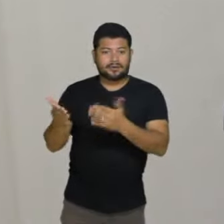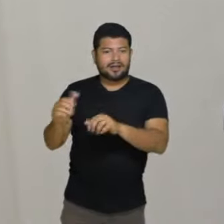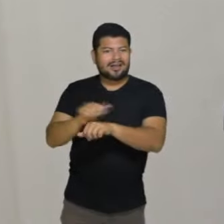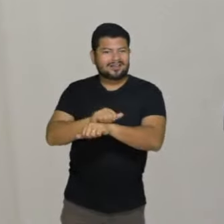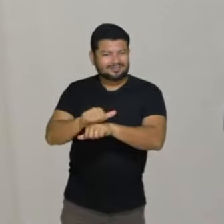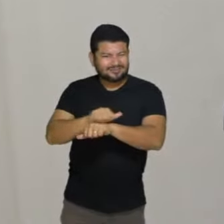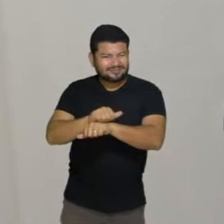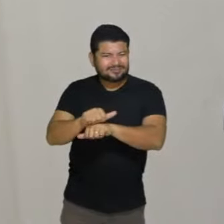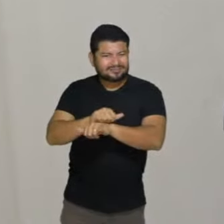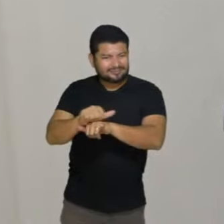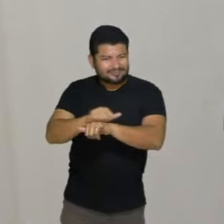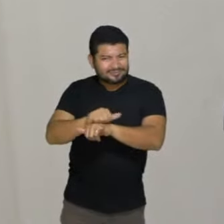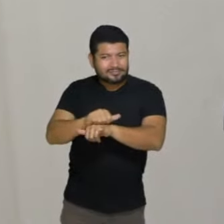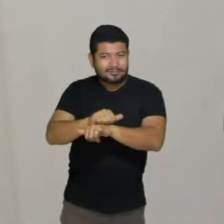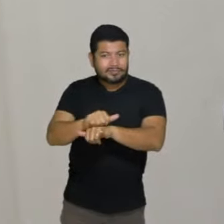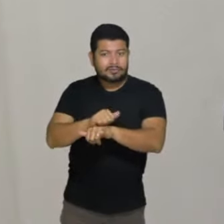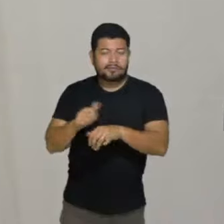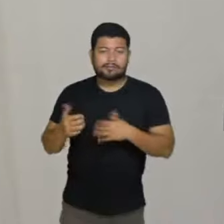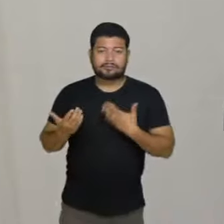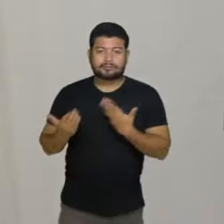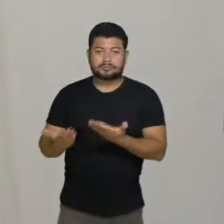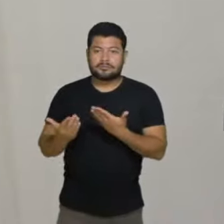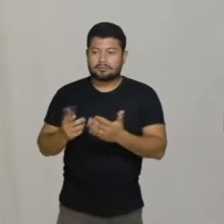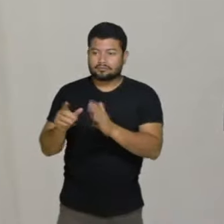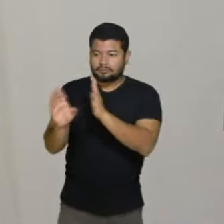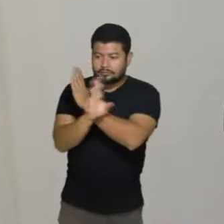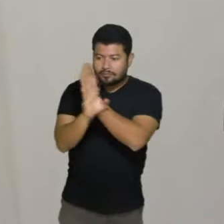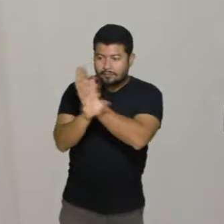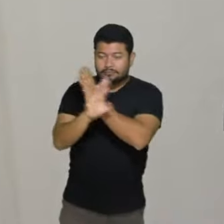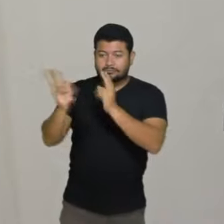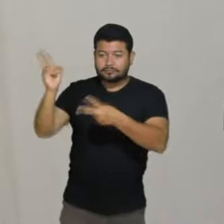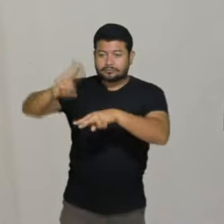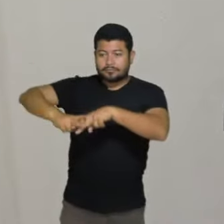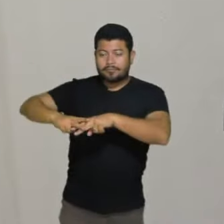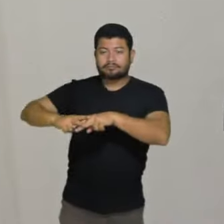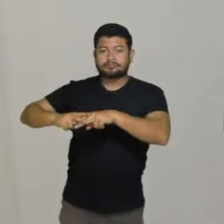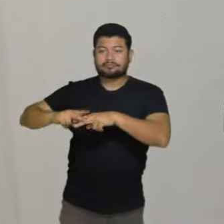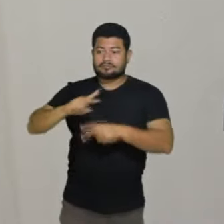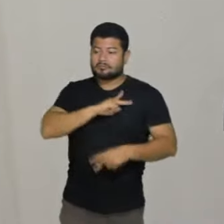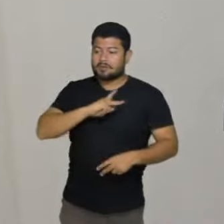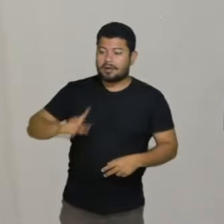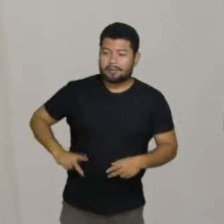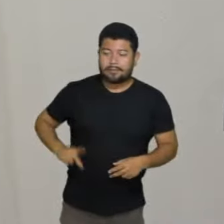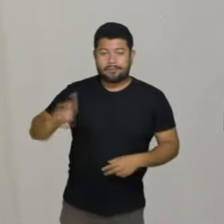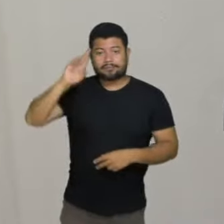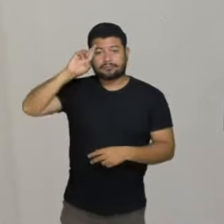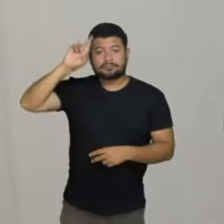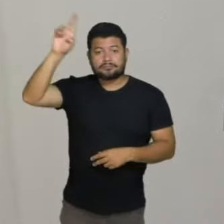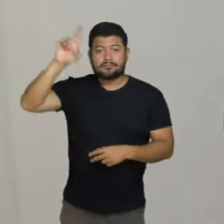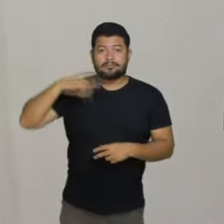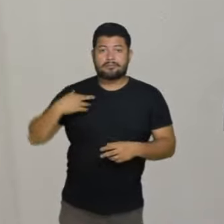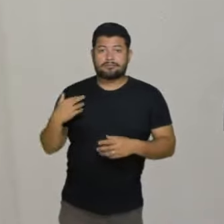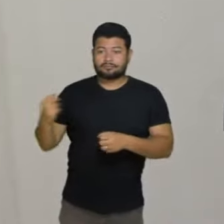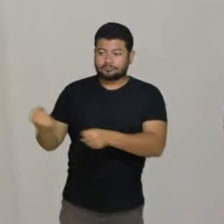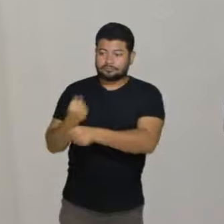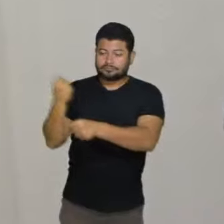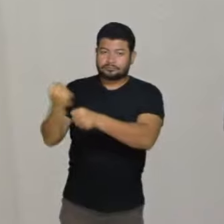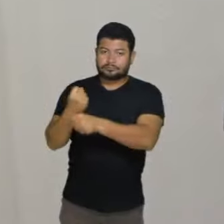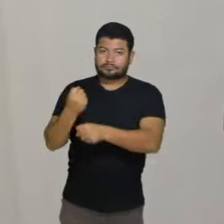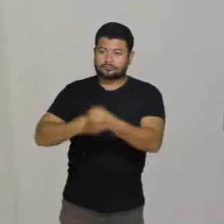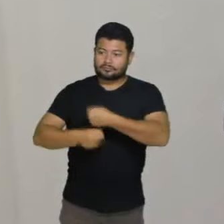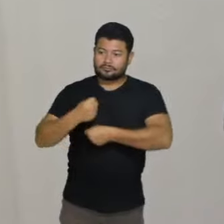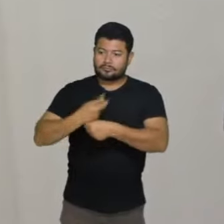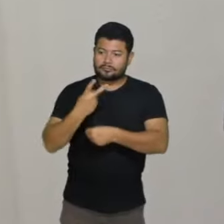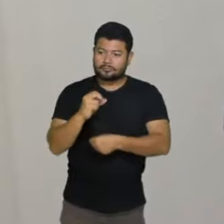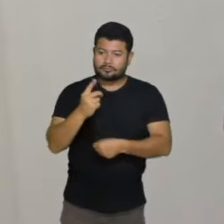investigou e prendeu presidentes e dirigentes das gigantes da construção entre 2014